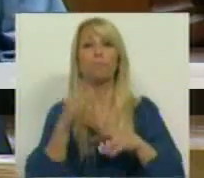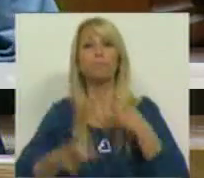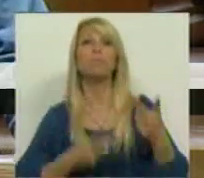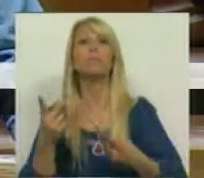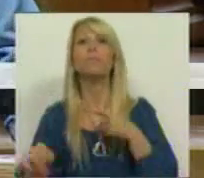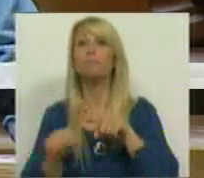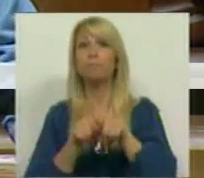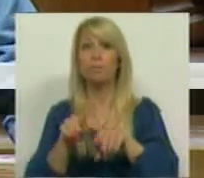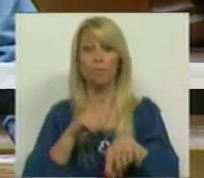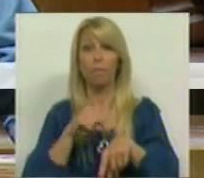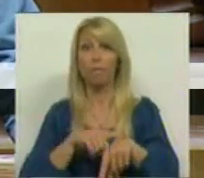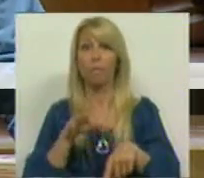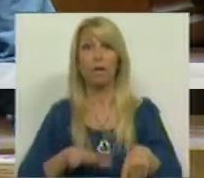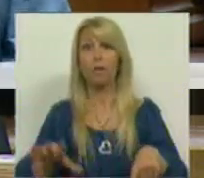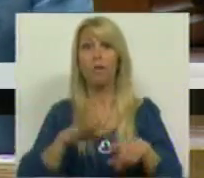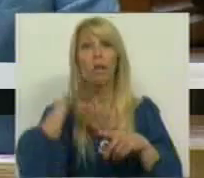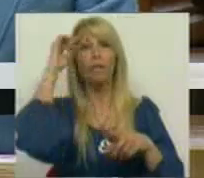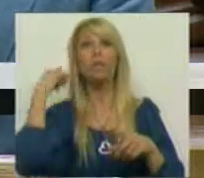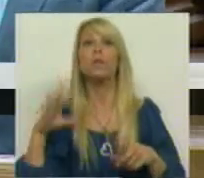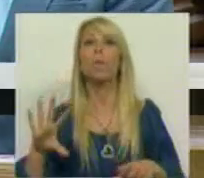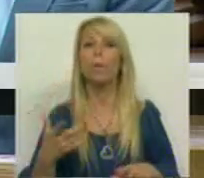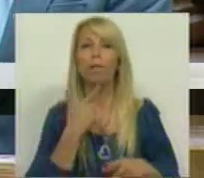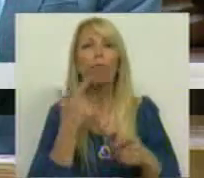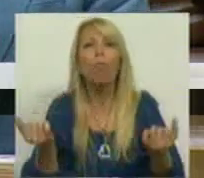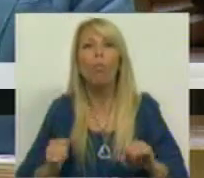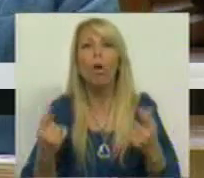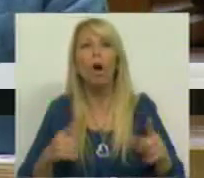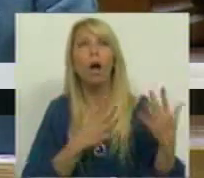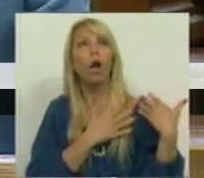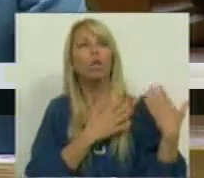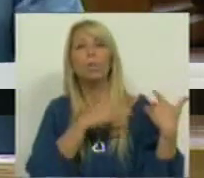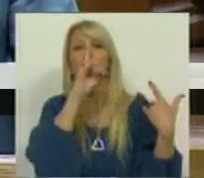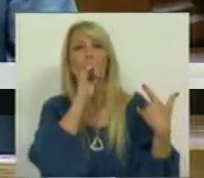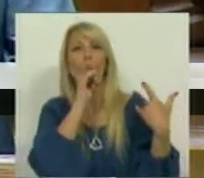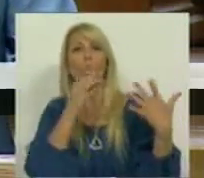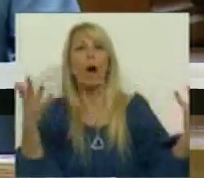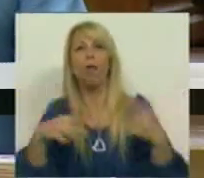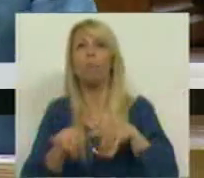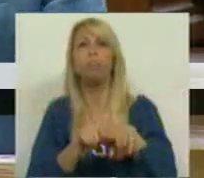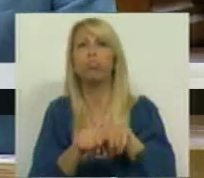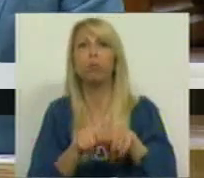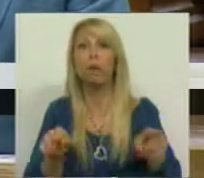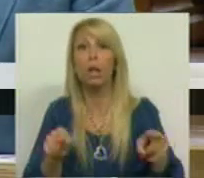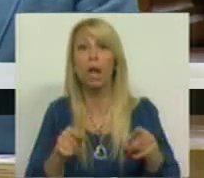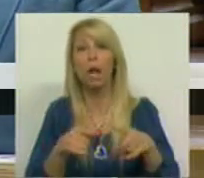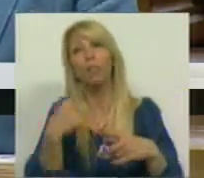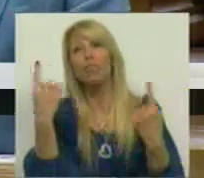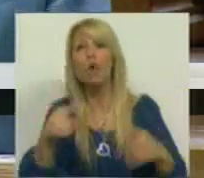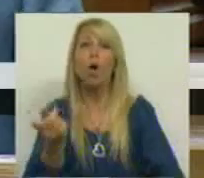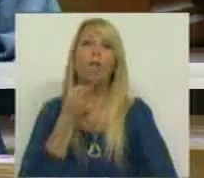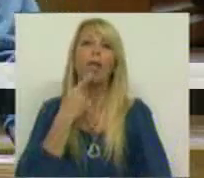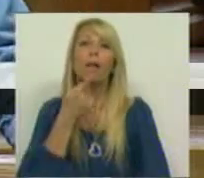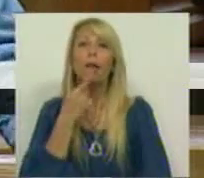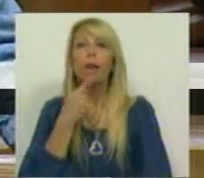num momento tão difícil para o país. Não pode haver essa irresponsabilidade política de se perder na retórica